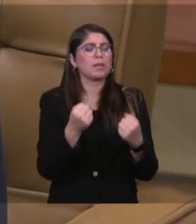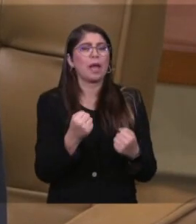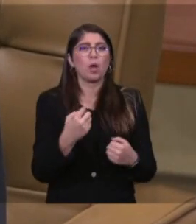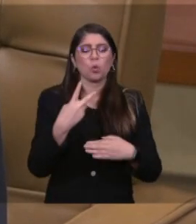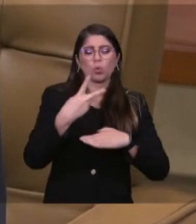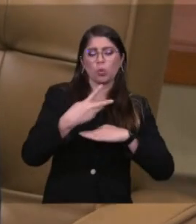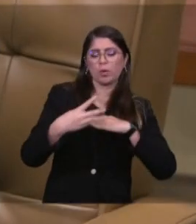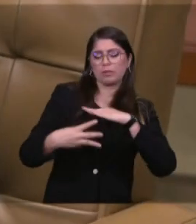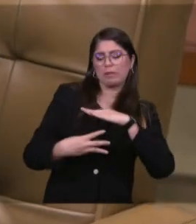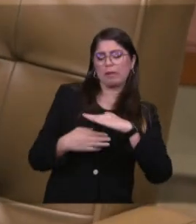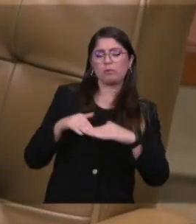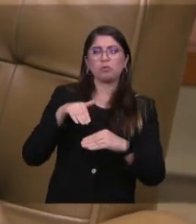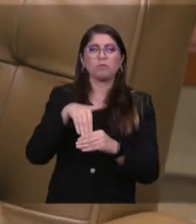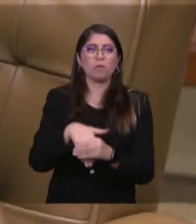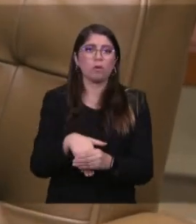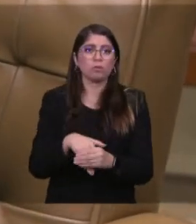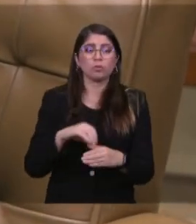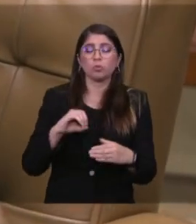votos, ou, quiçá,